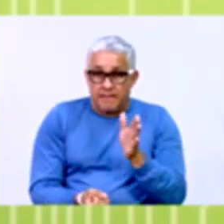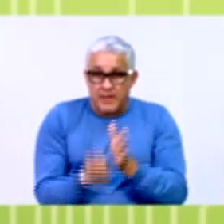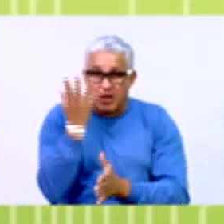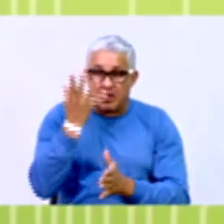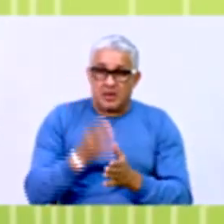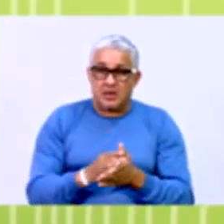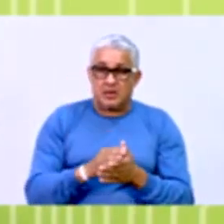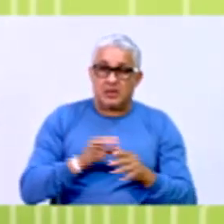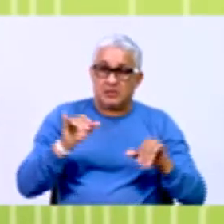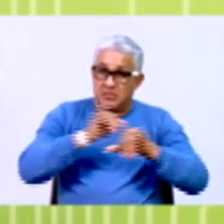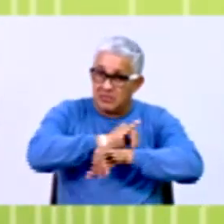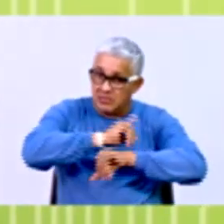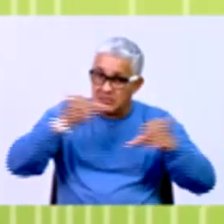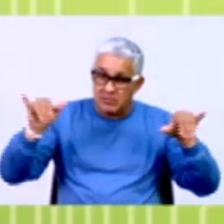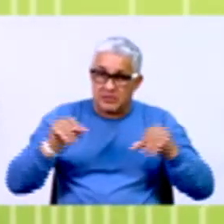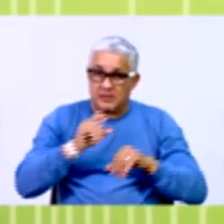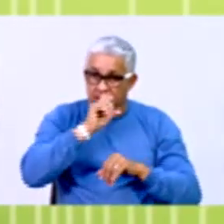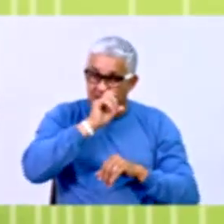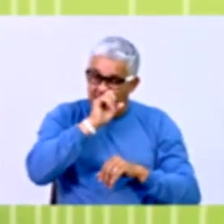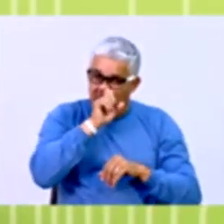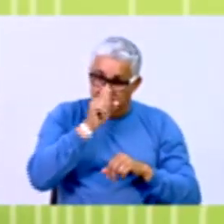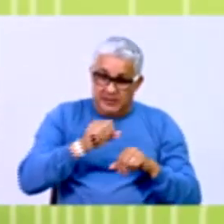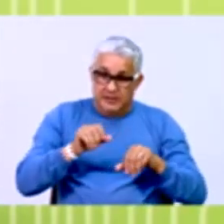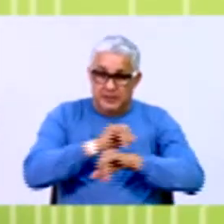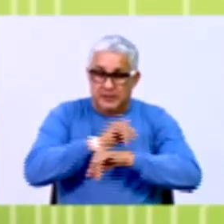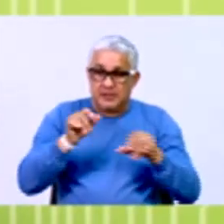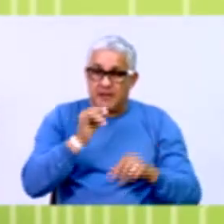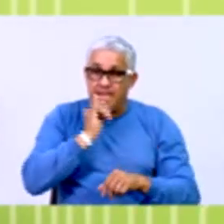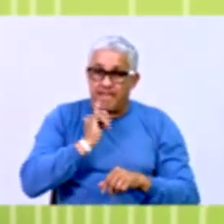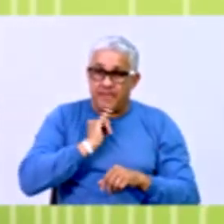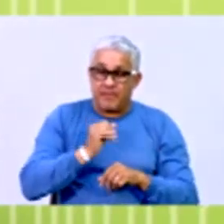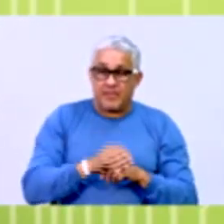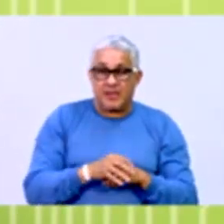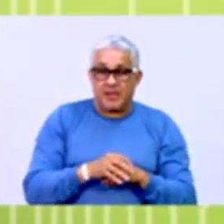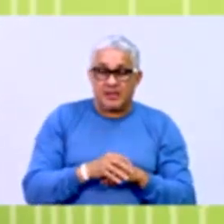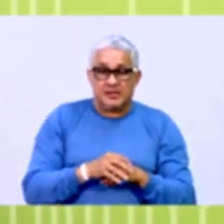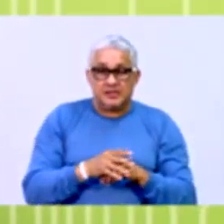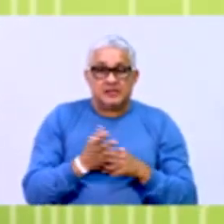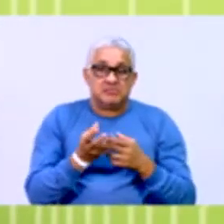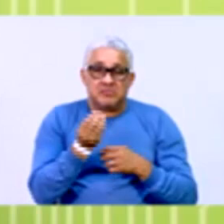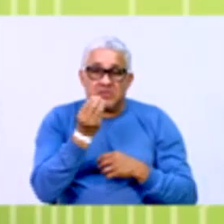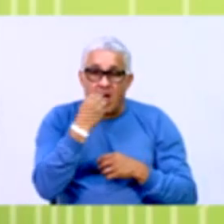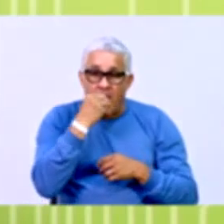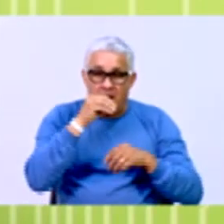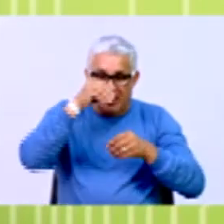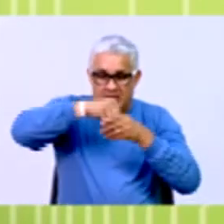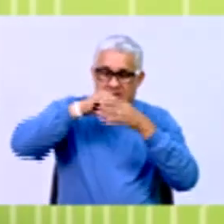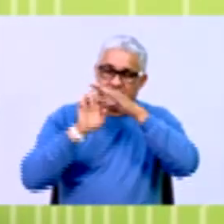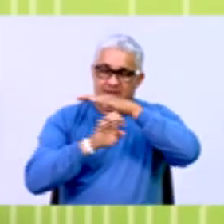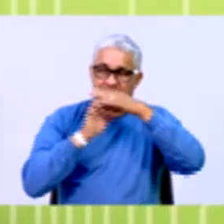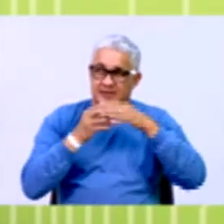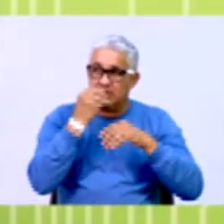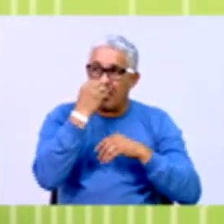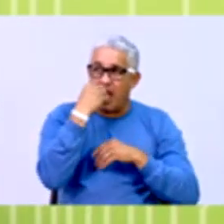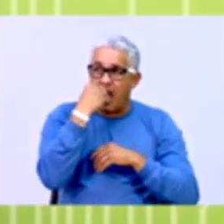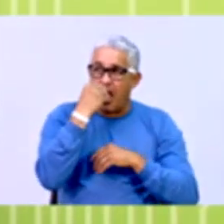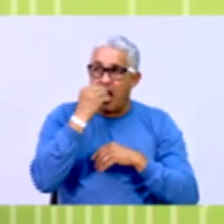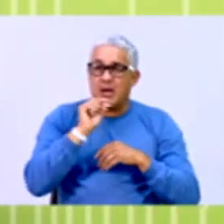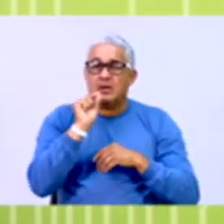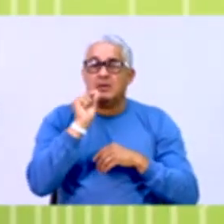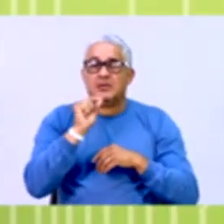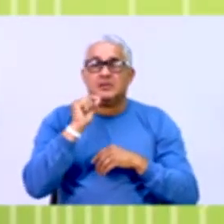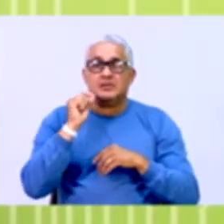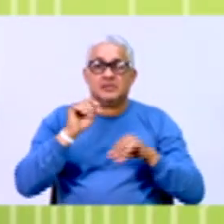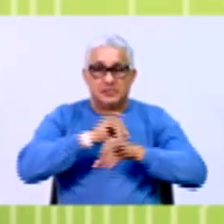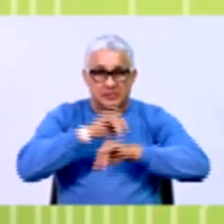que são de alta gestão. Eles vão trazer, por exemplo, as fraquezas. Onde é que estão as fraquezas da empresa? Essa informação, ela precisa